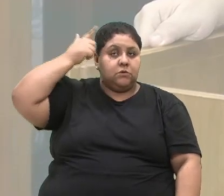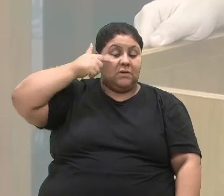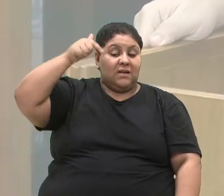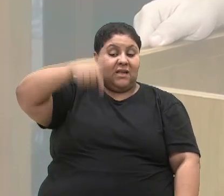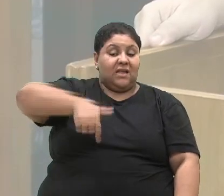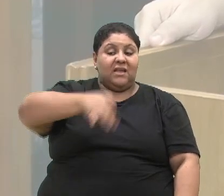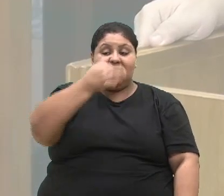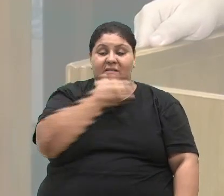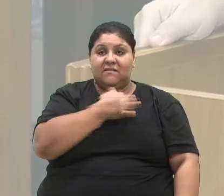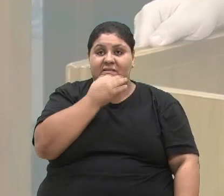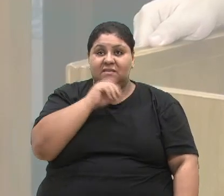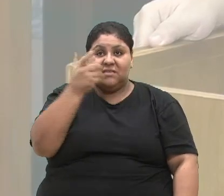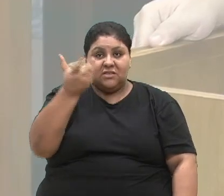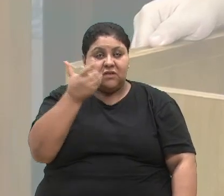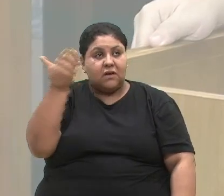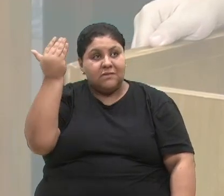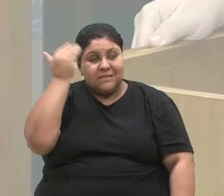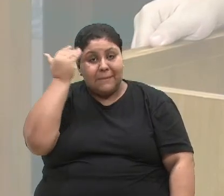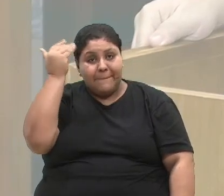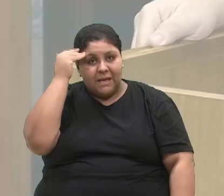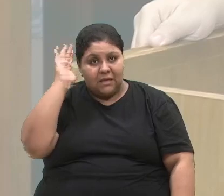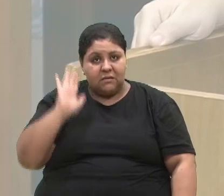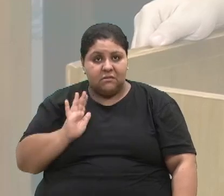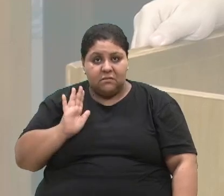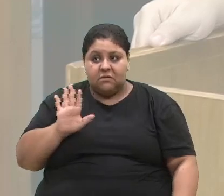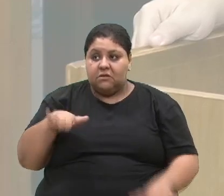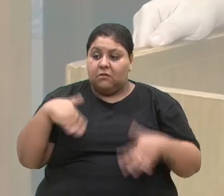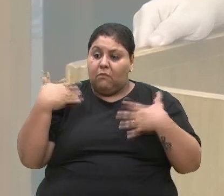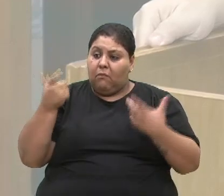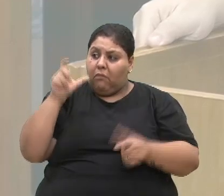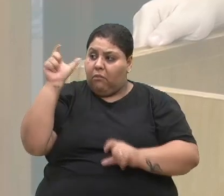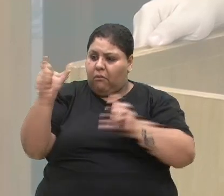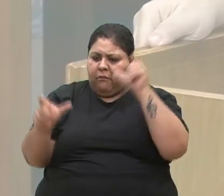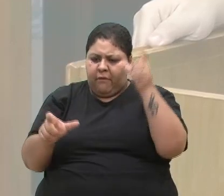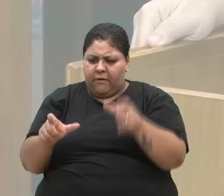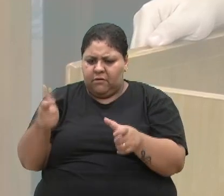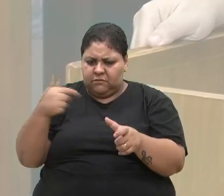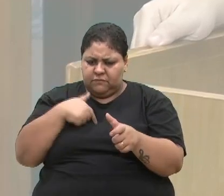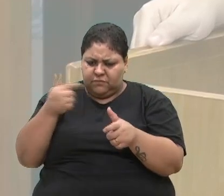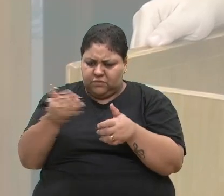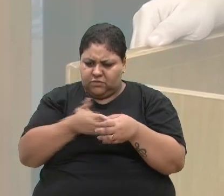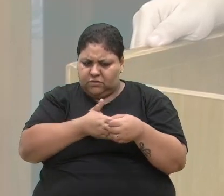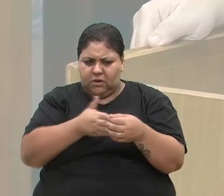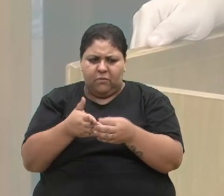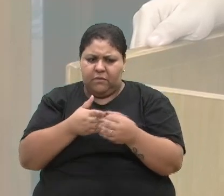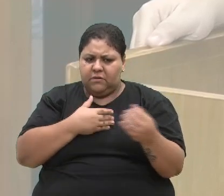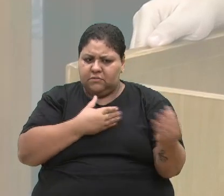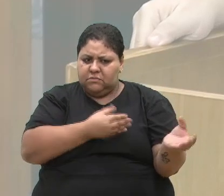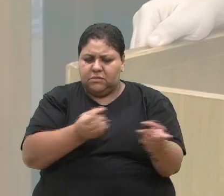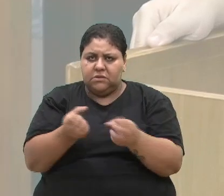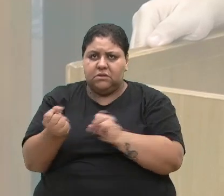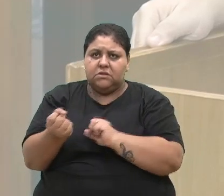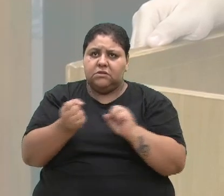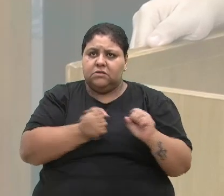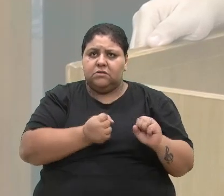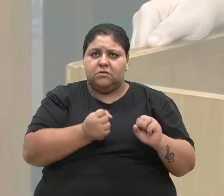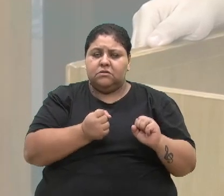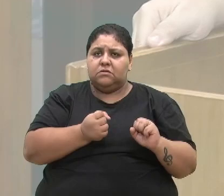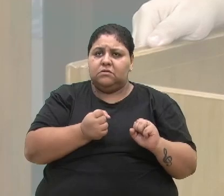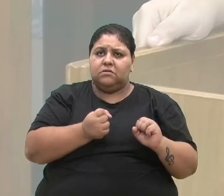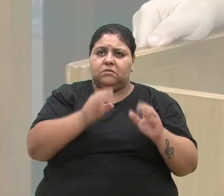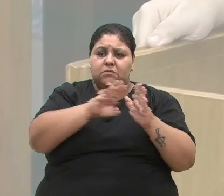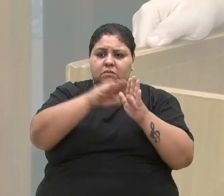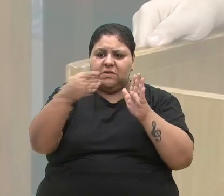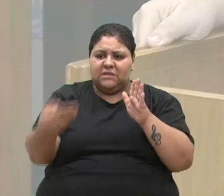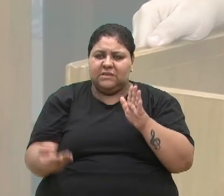Caxias que eu quero saber aonde essas pessoas, porque eu acompanho diversas vezes, vão poder descer, que é ali no